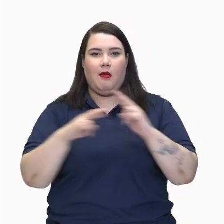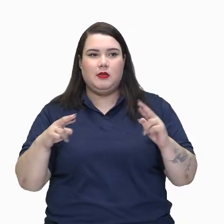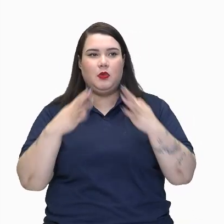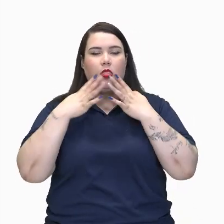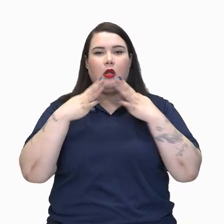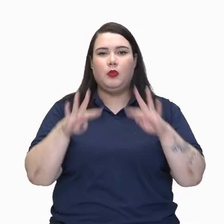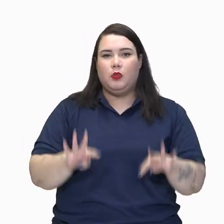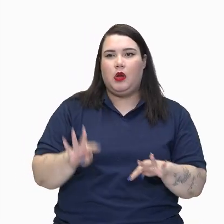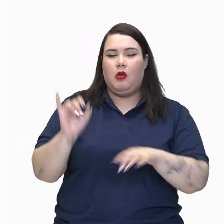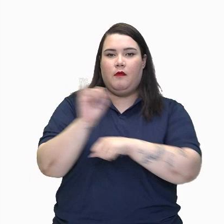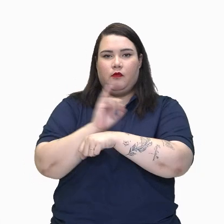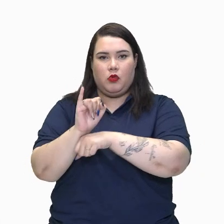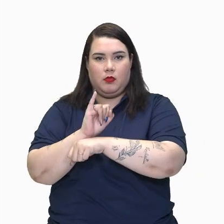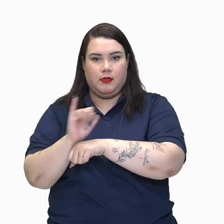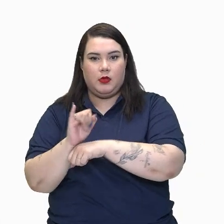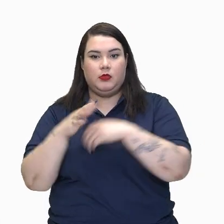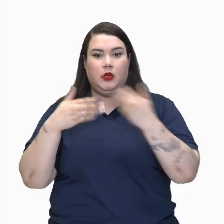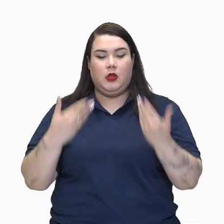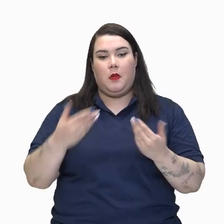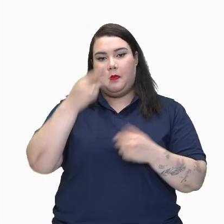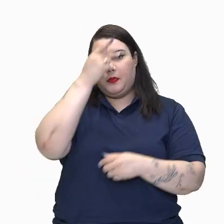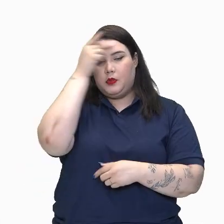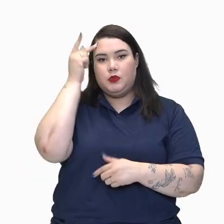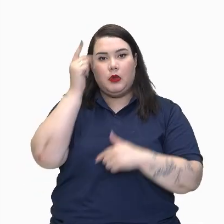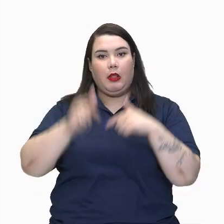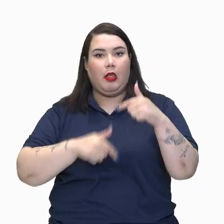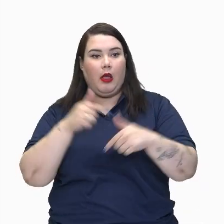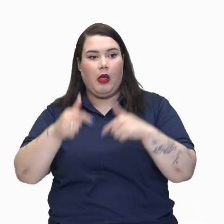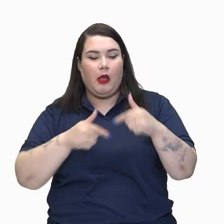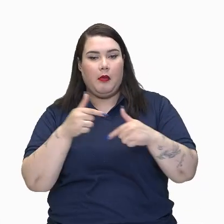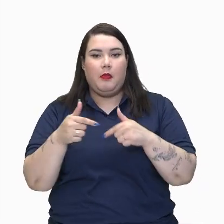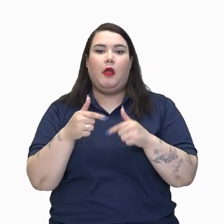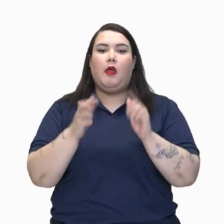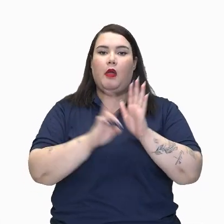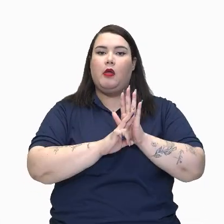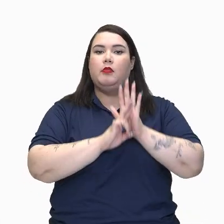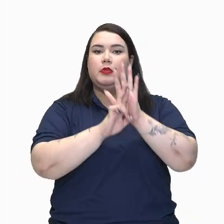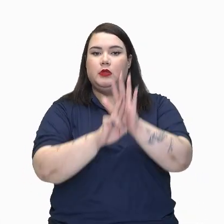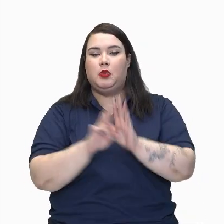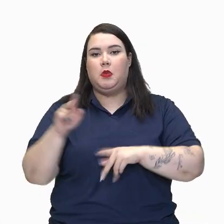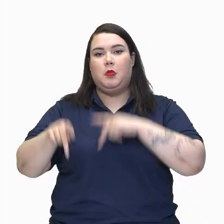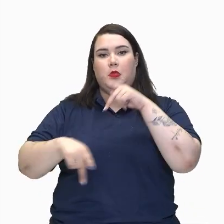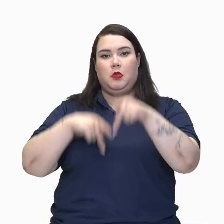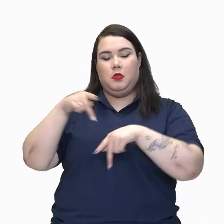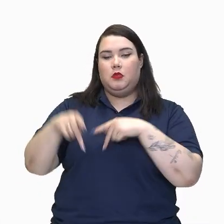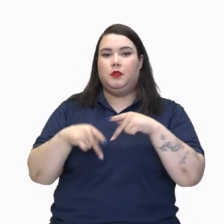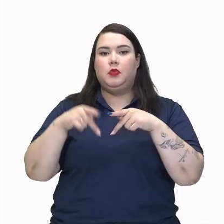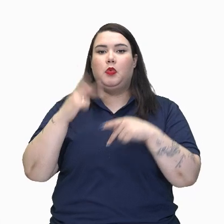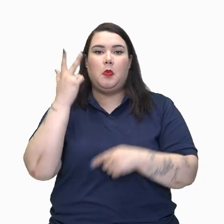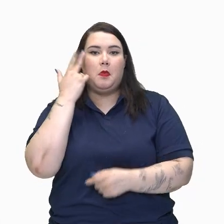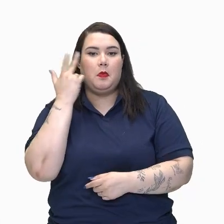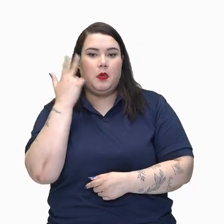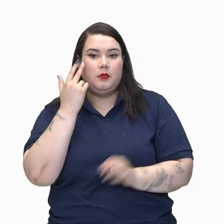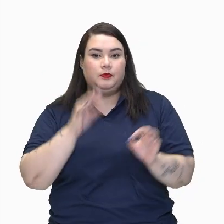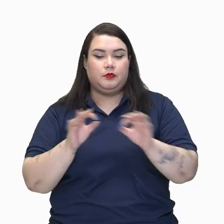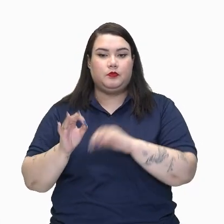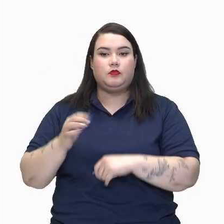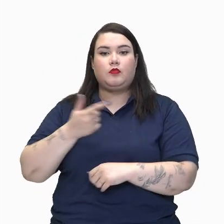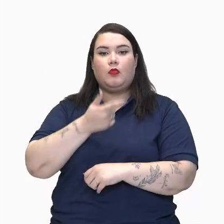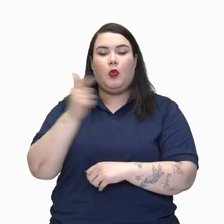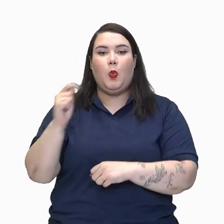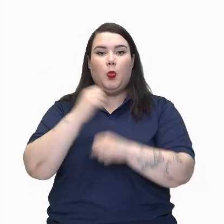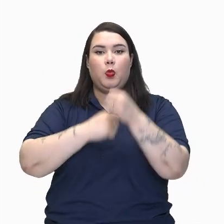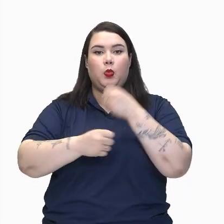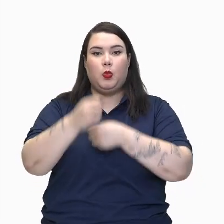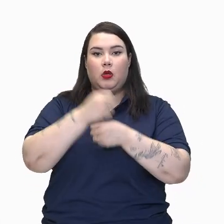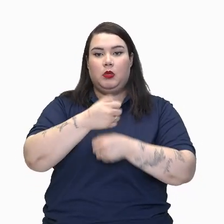dia e a figura também dos trabalhadores e do povo comum. Outro livro, Estrela